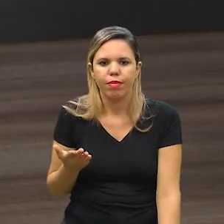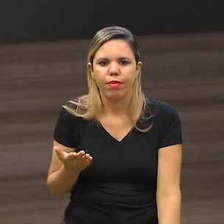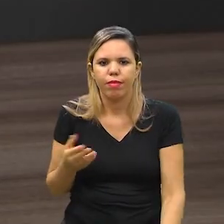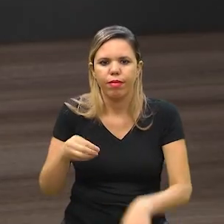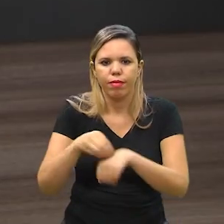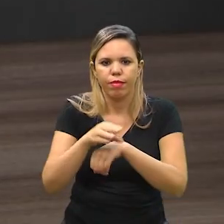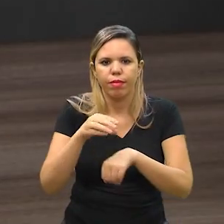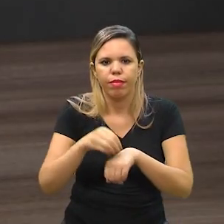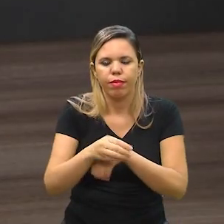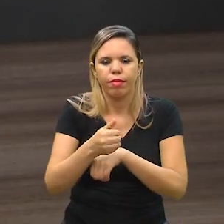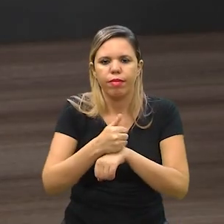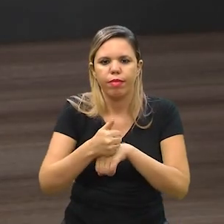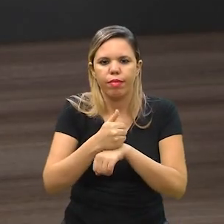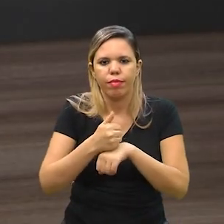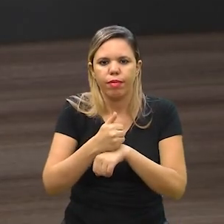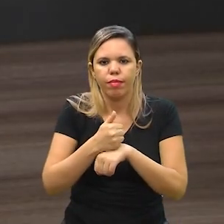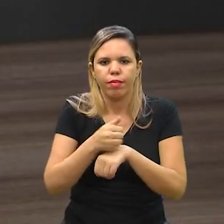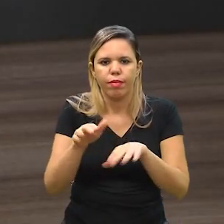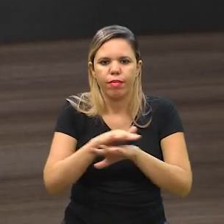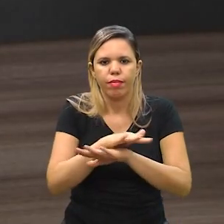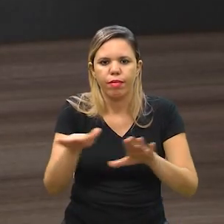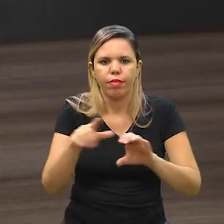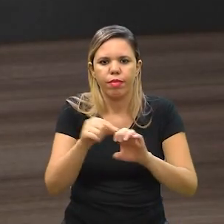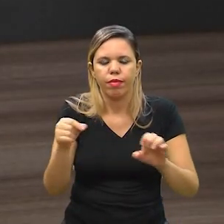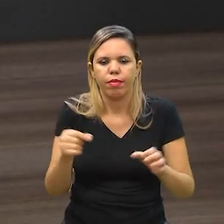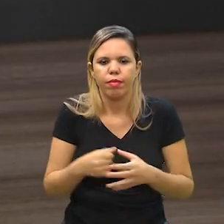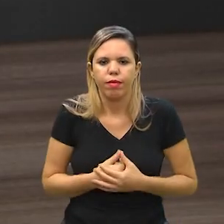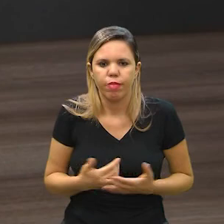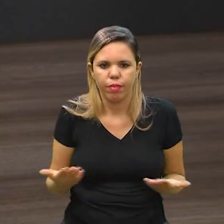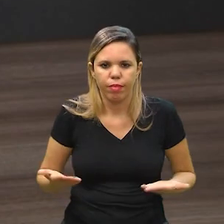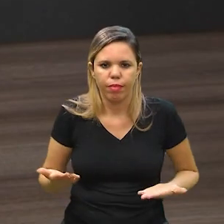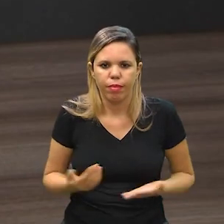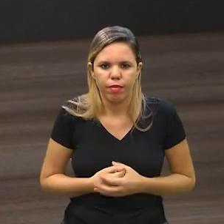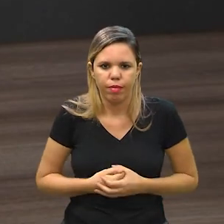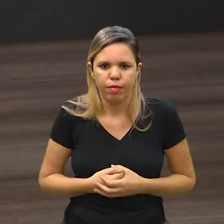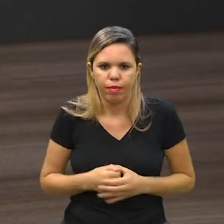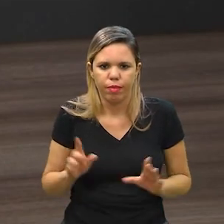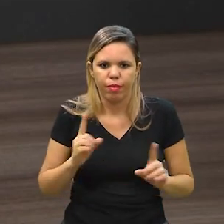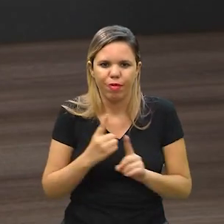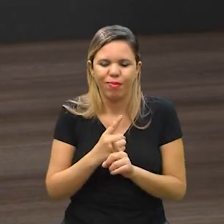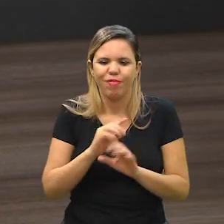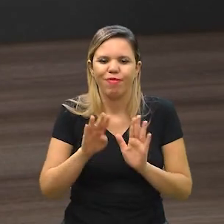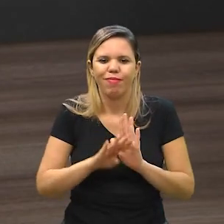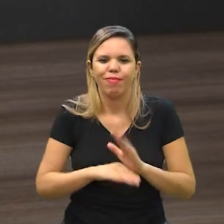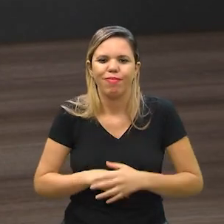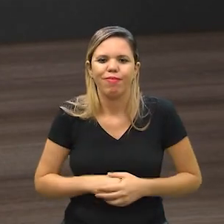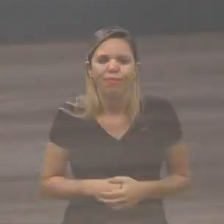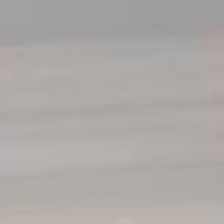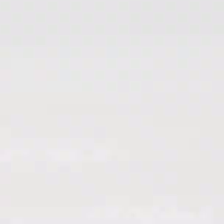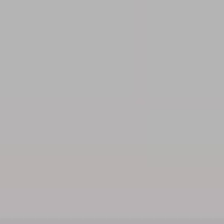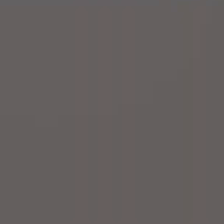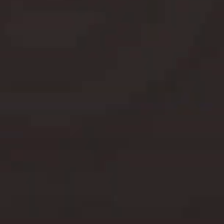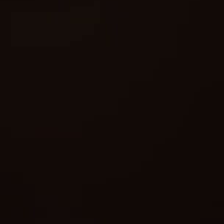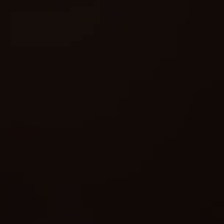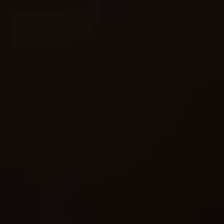com essa dica do especialista, a gente encerra o Ser Empreendedor de hoje. Até um próximo programa.